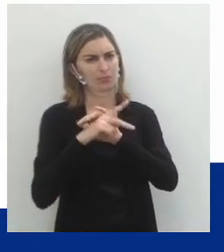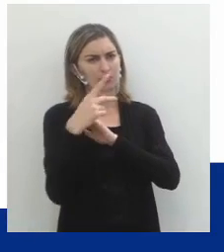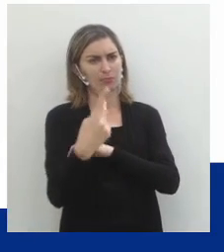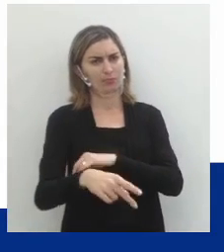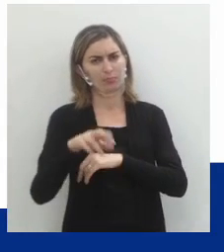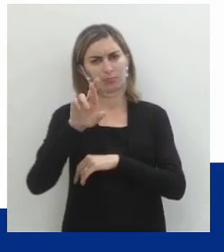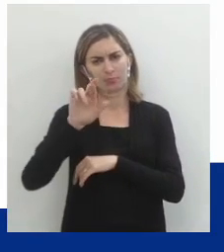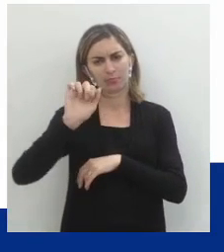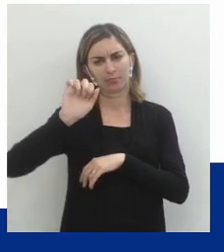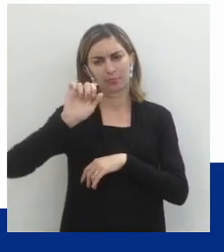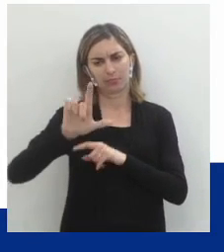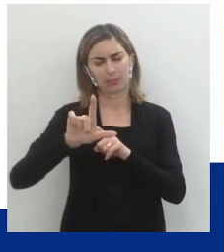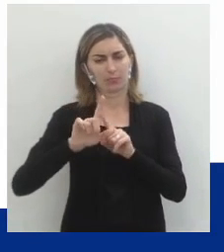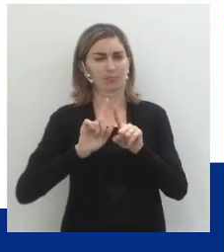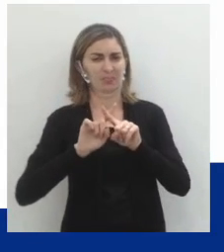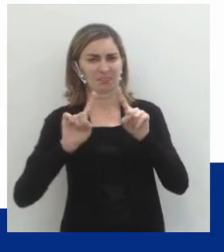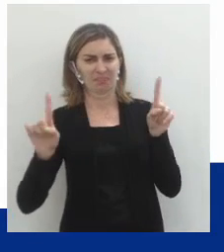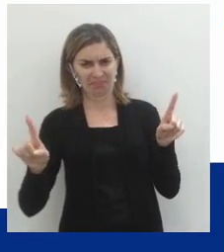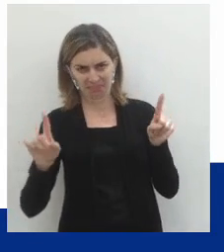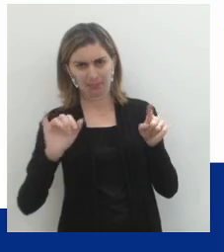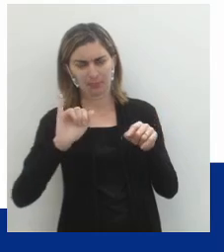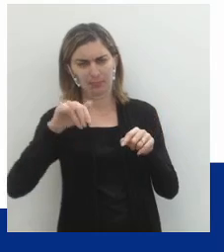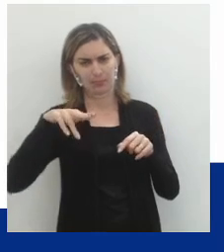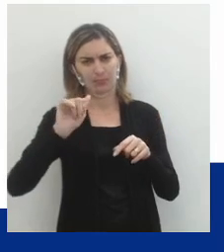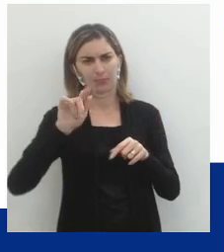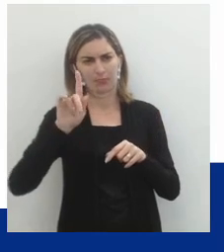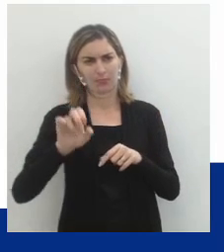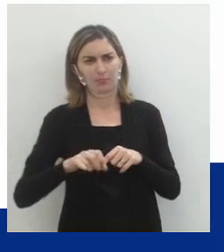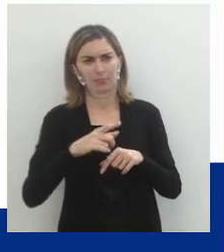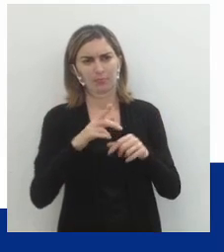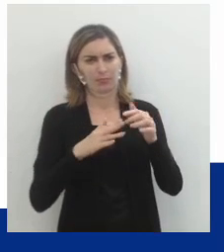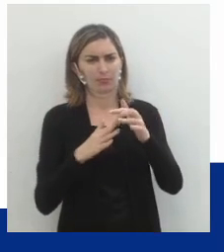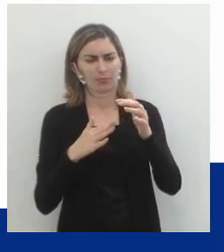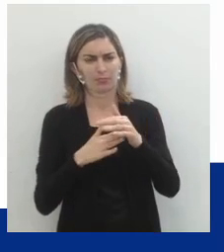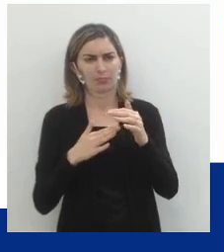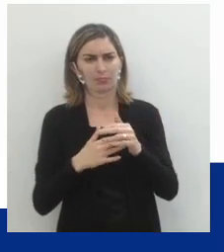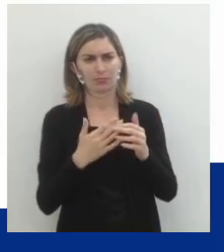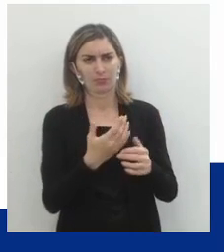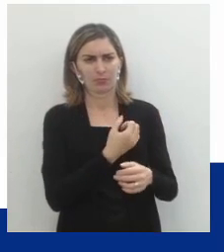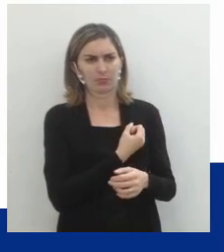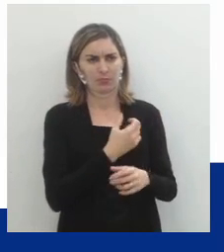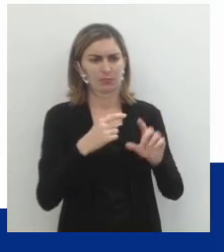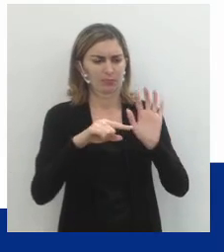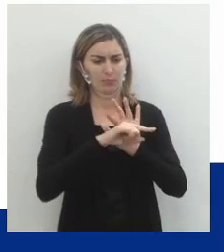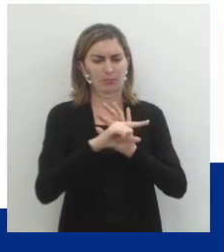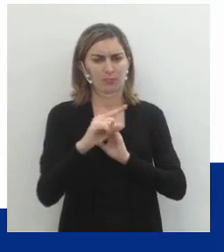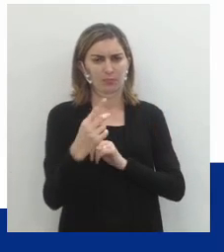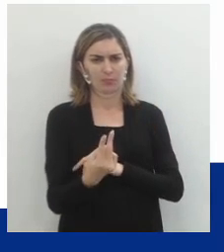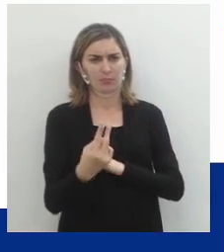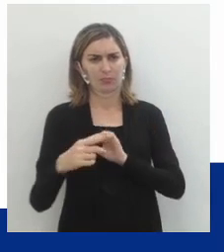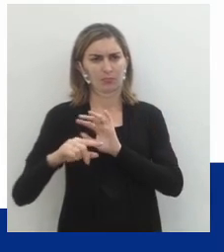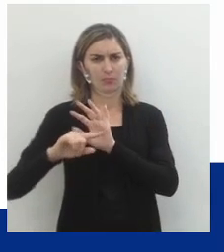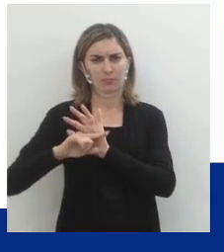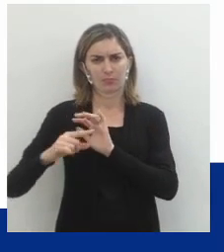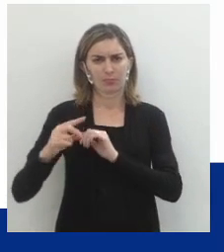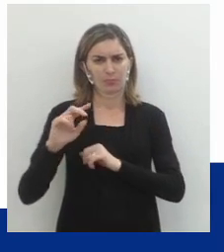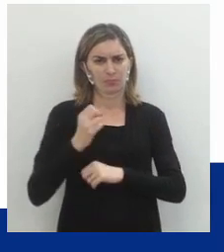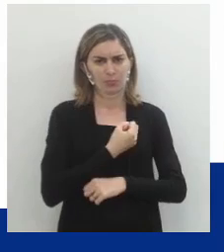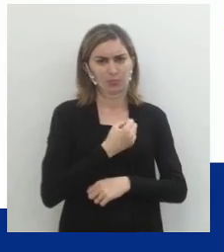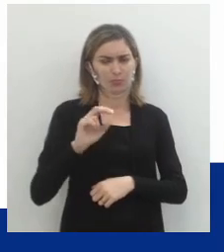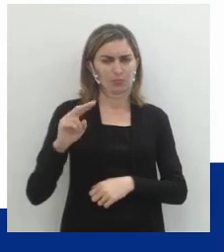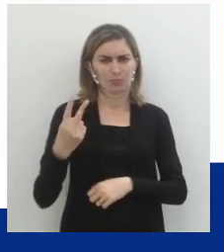conjunto real. Porém, o conjunto de imagem agora está limitado entre o número menos 2 e o número 2,